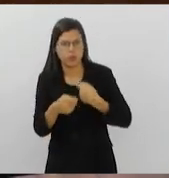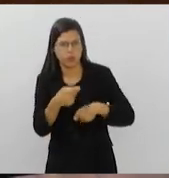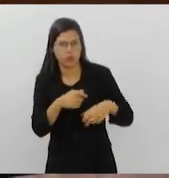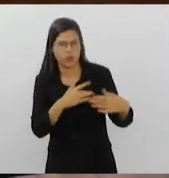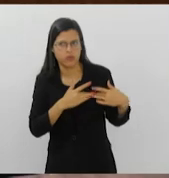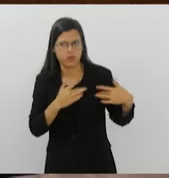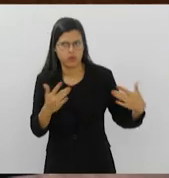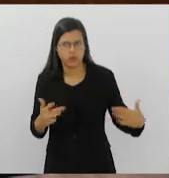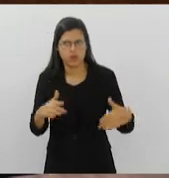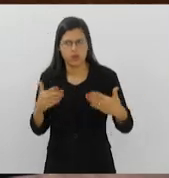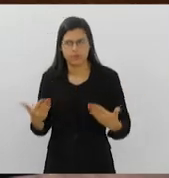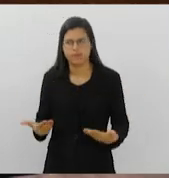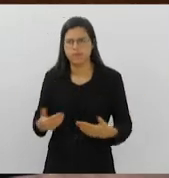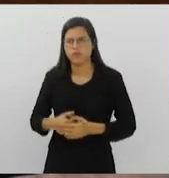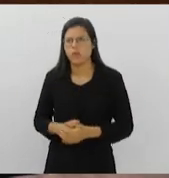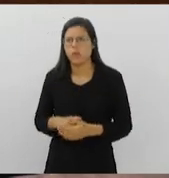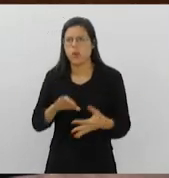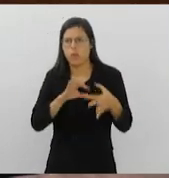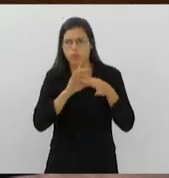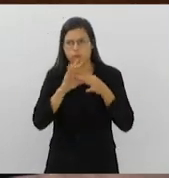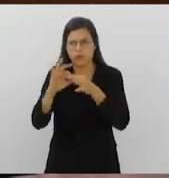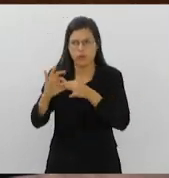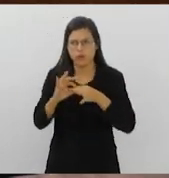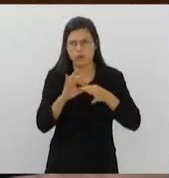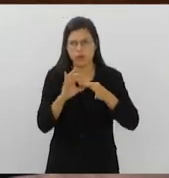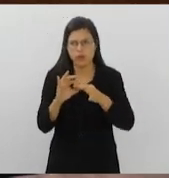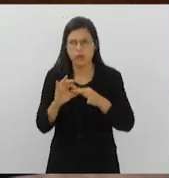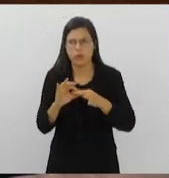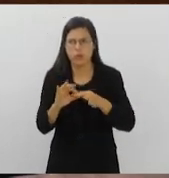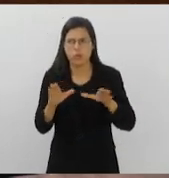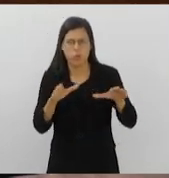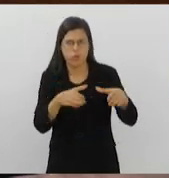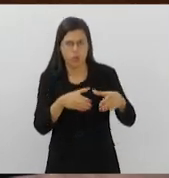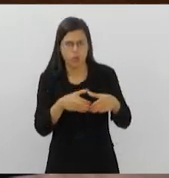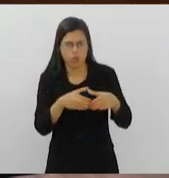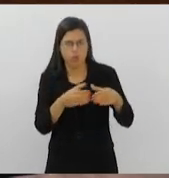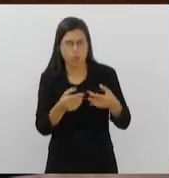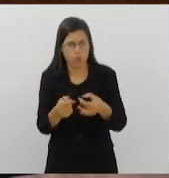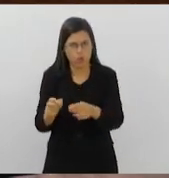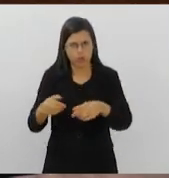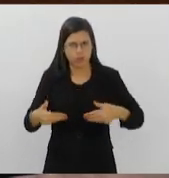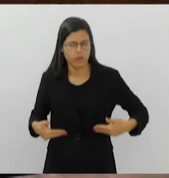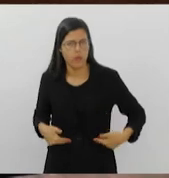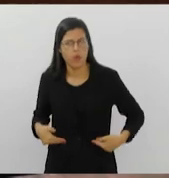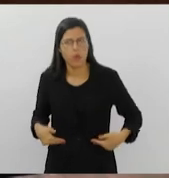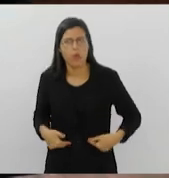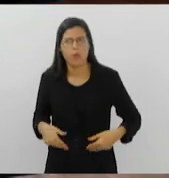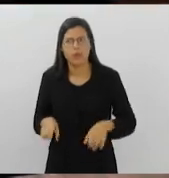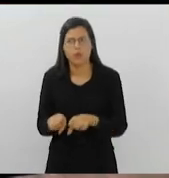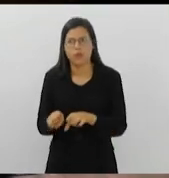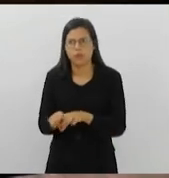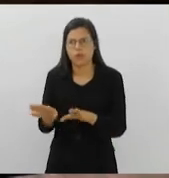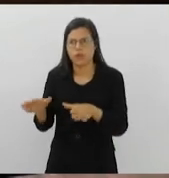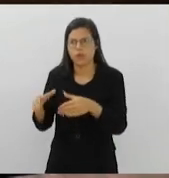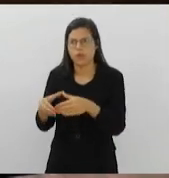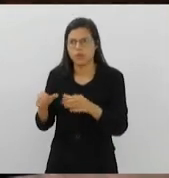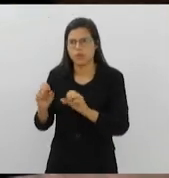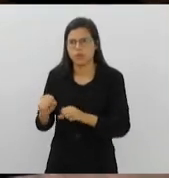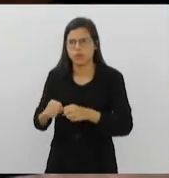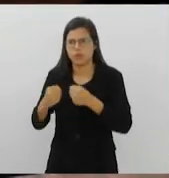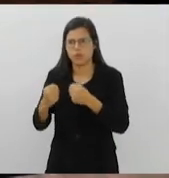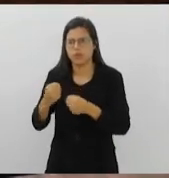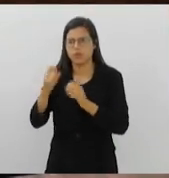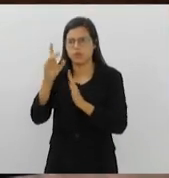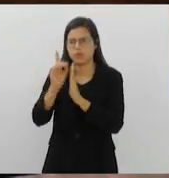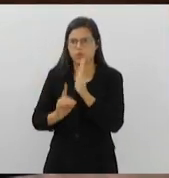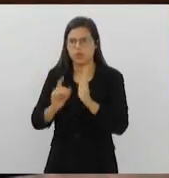Enfim, essa daqui é uma união conjunta da Frente de Combate à Fome, da Comissão de Defesa dos Direitos